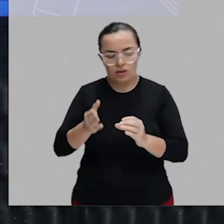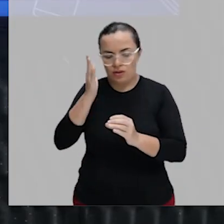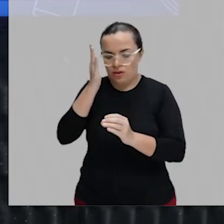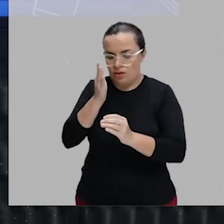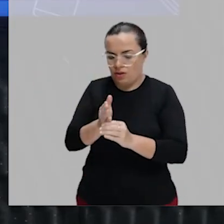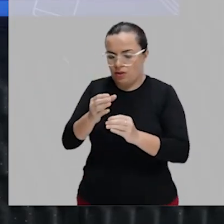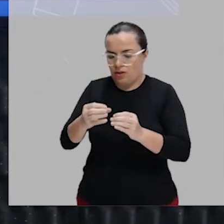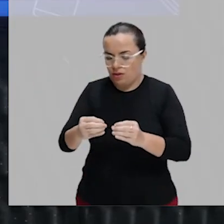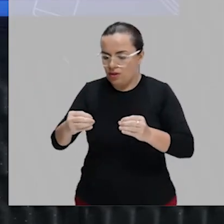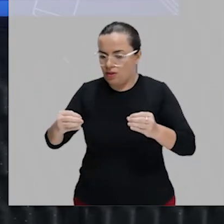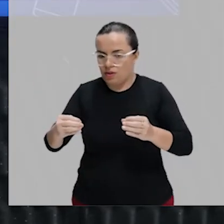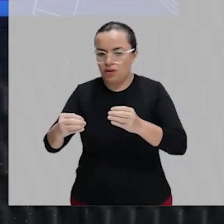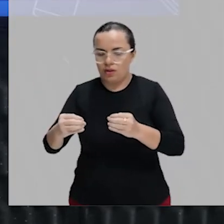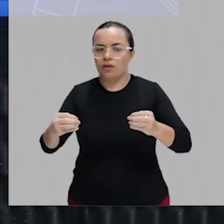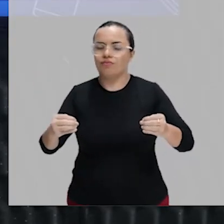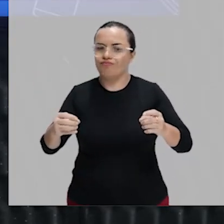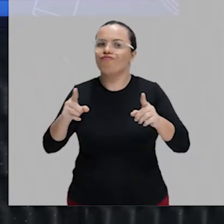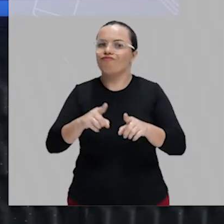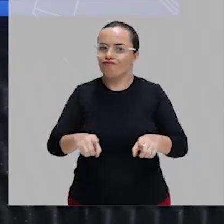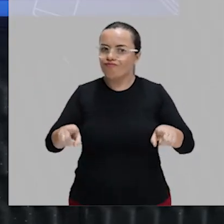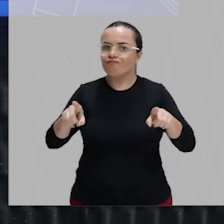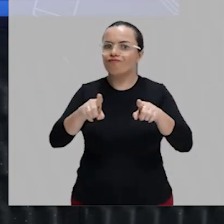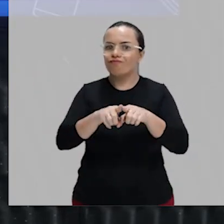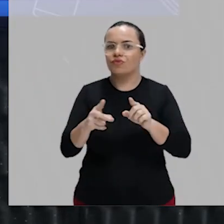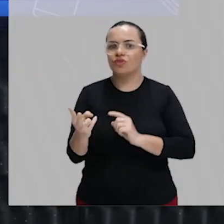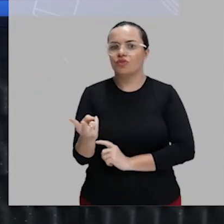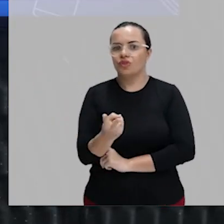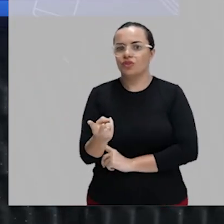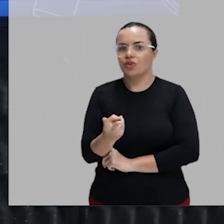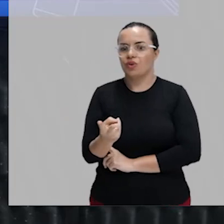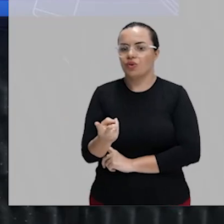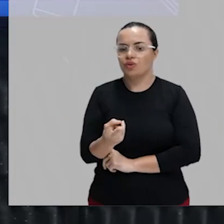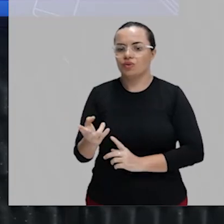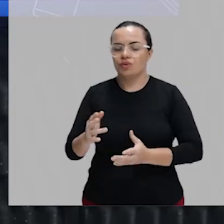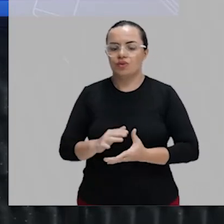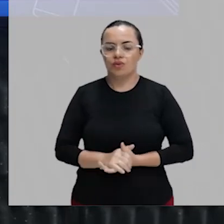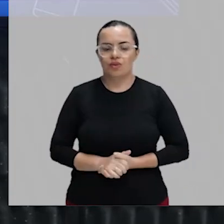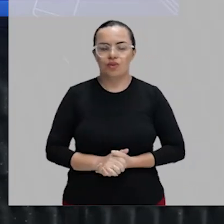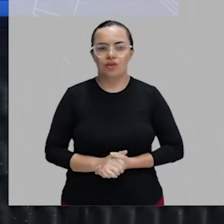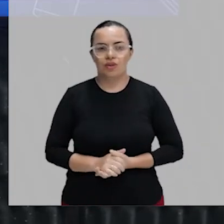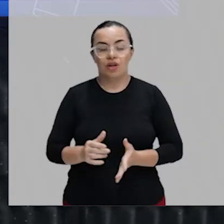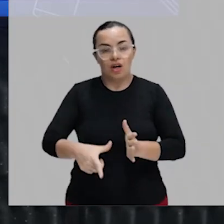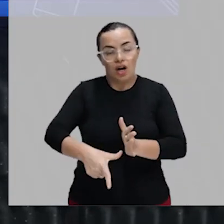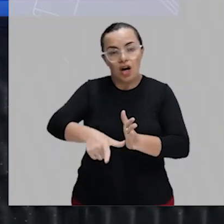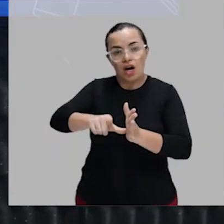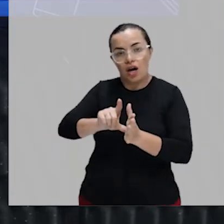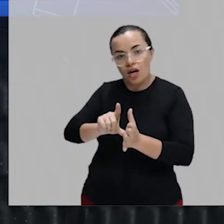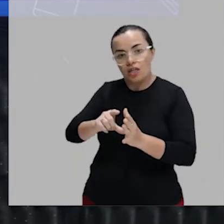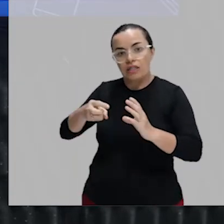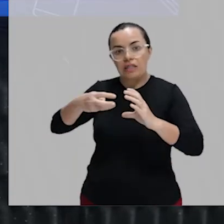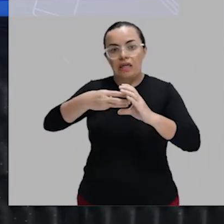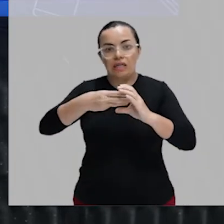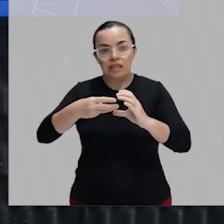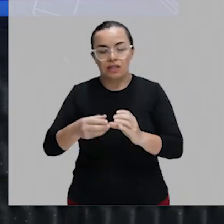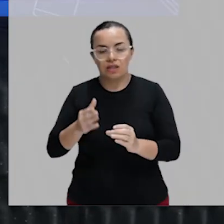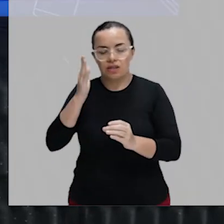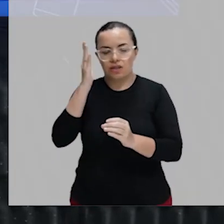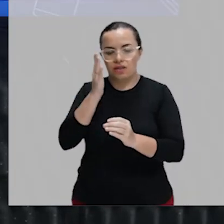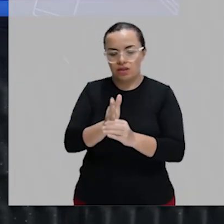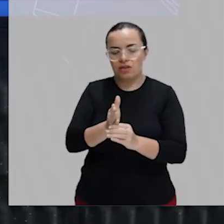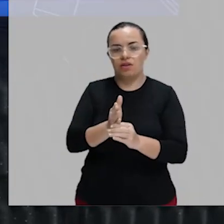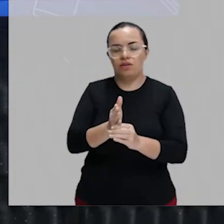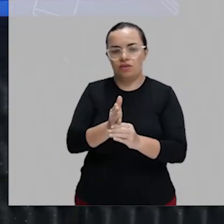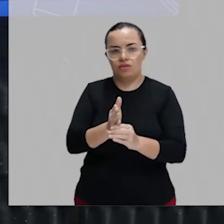pares de centríolos, eles também têm que se dividir em 2. Então, antes da célula se dividir, a célula só vai ter um par